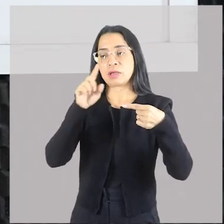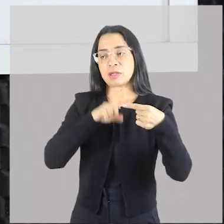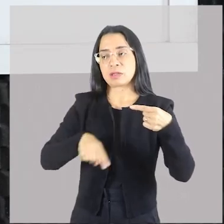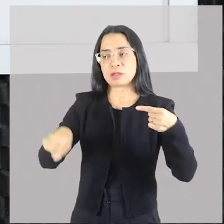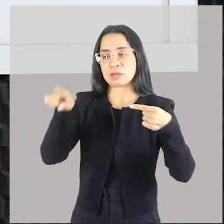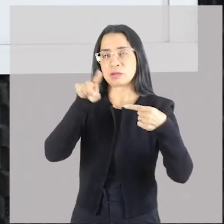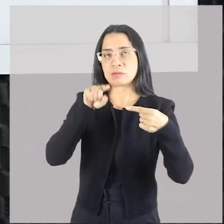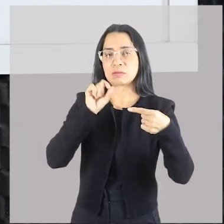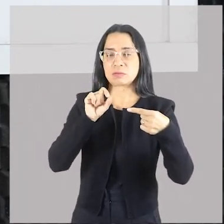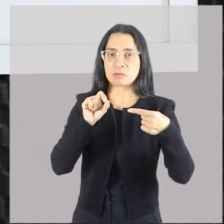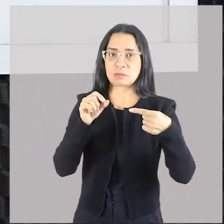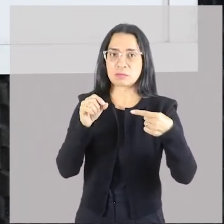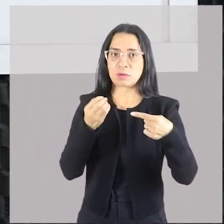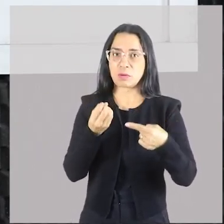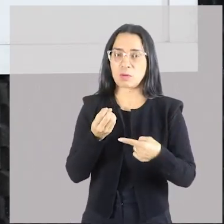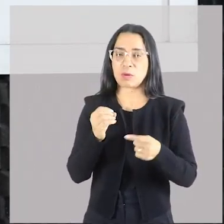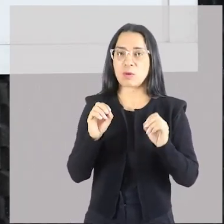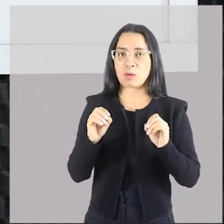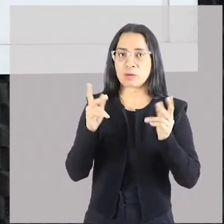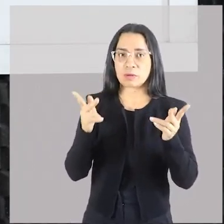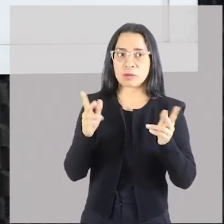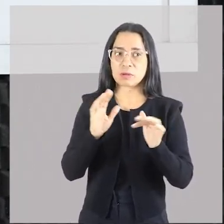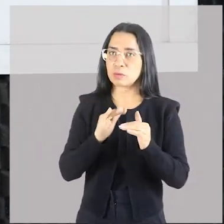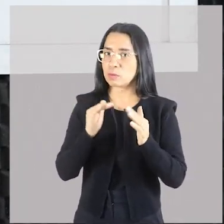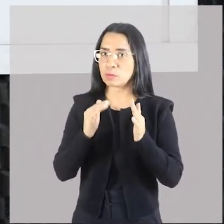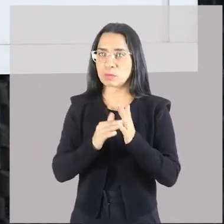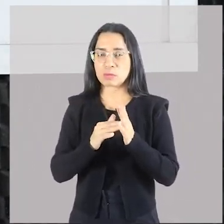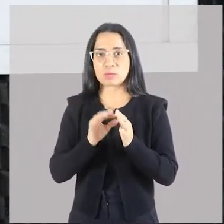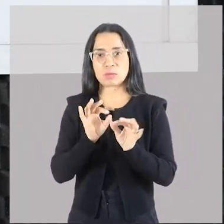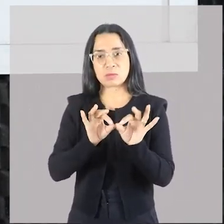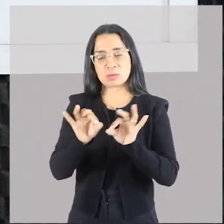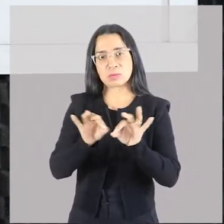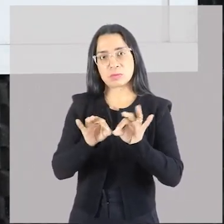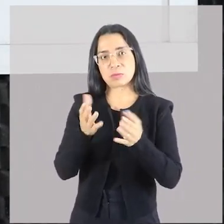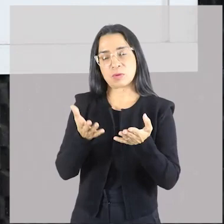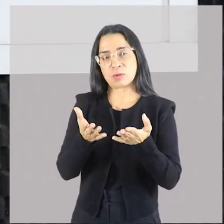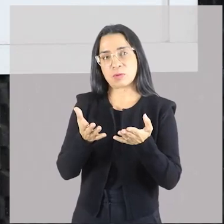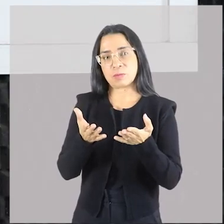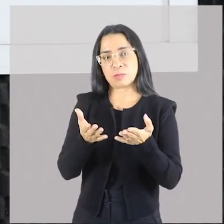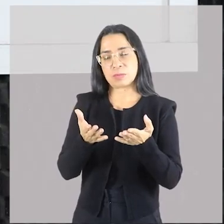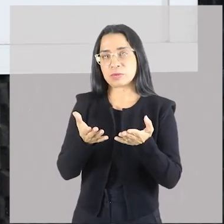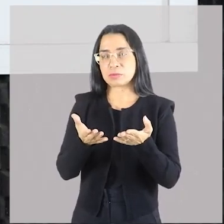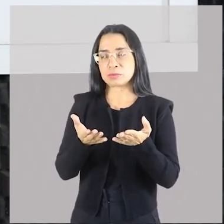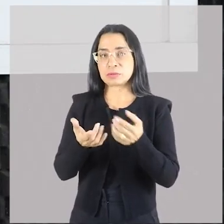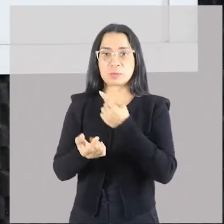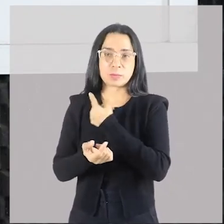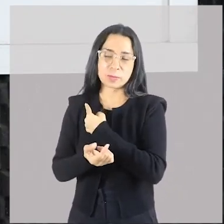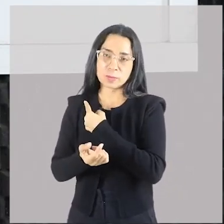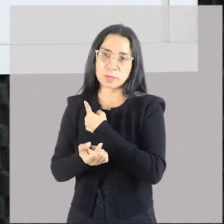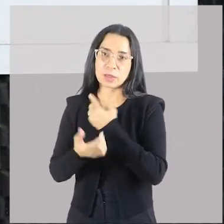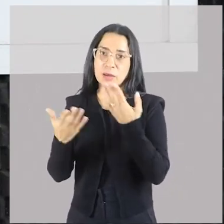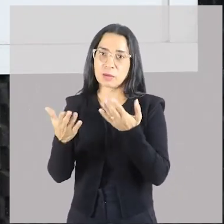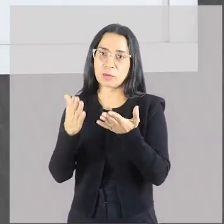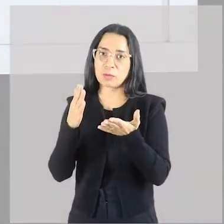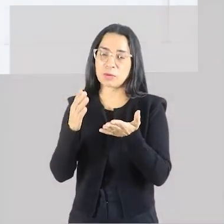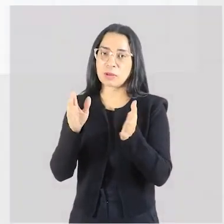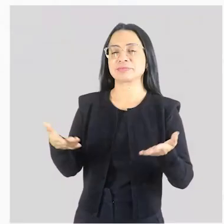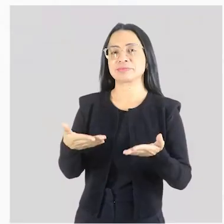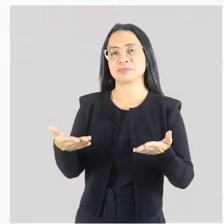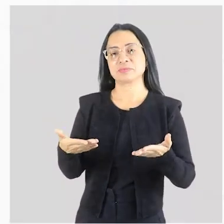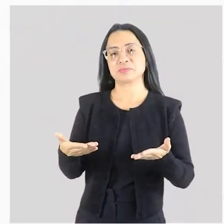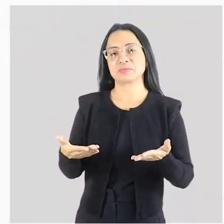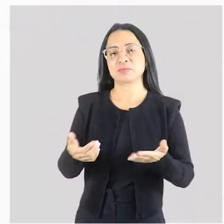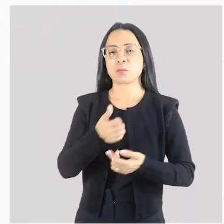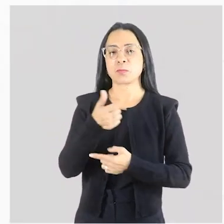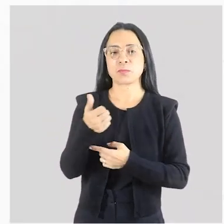região. Beleza, galera? Então, todas as fórmulas de círculo estão aí. Vamos agora fazer algumas questões, alguns exercícios de aplicação dessa fórmula.